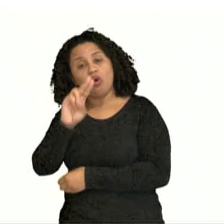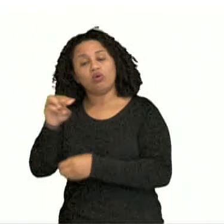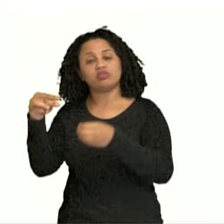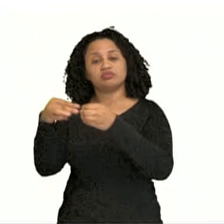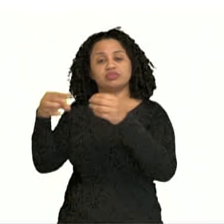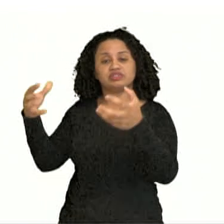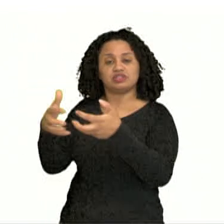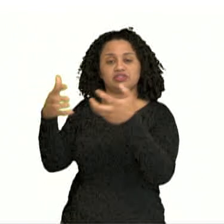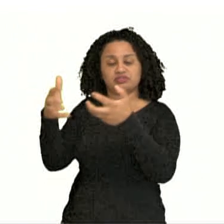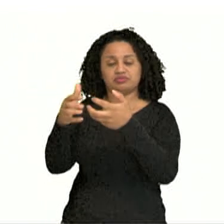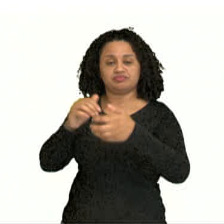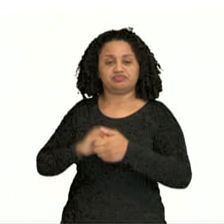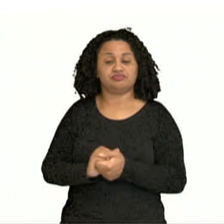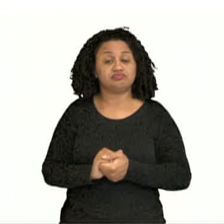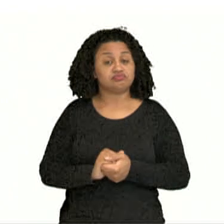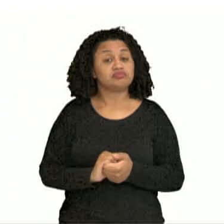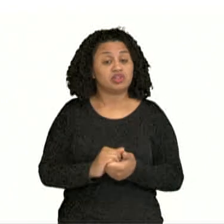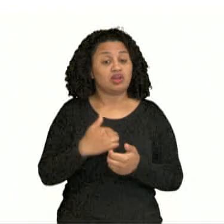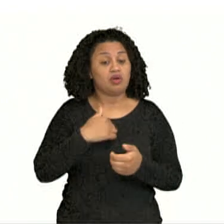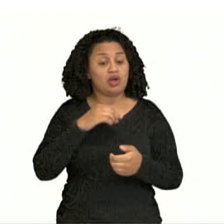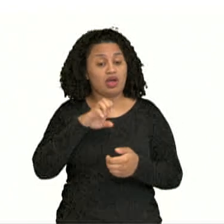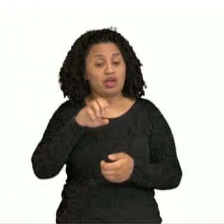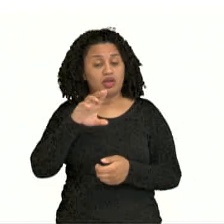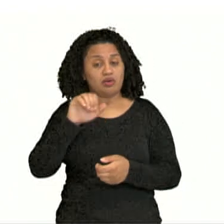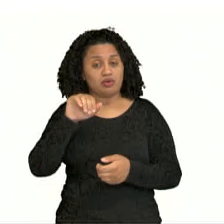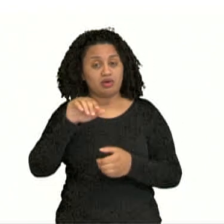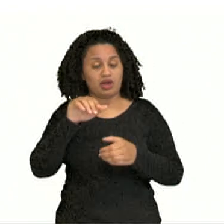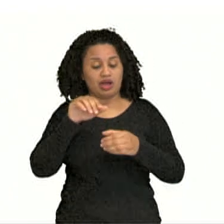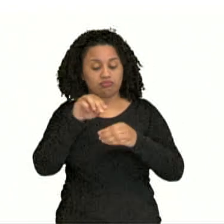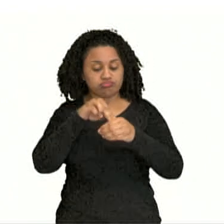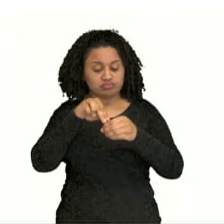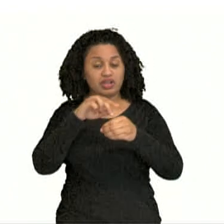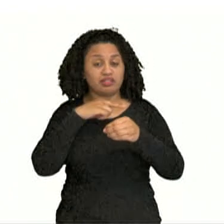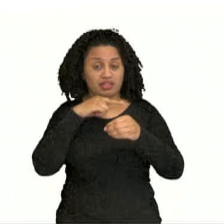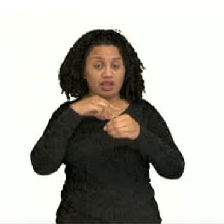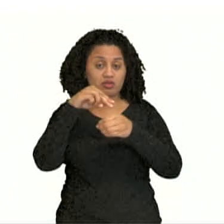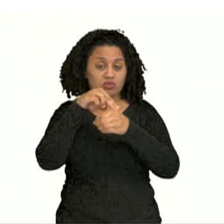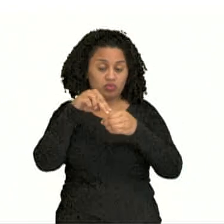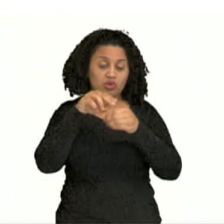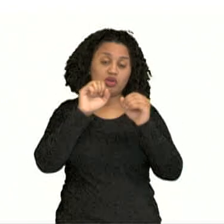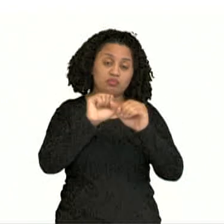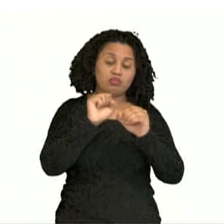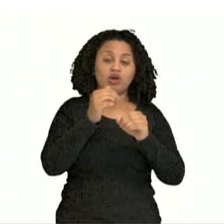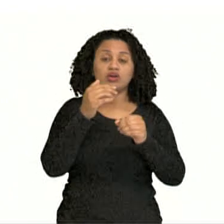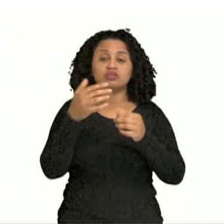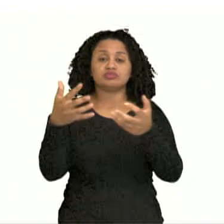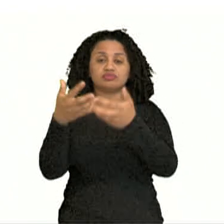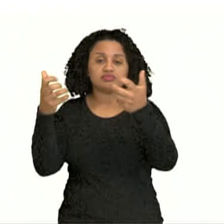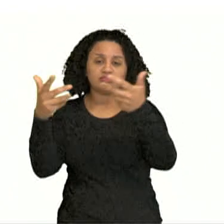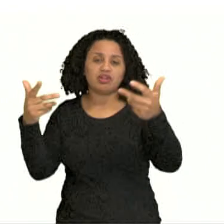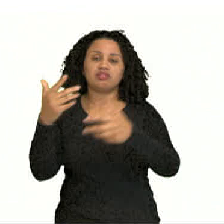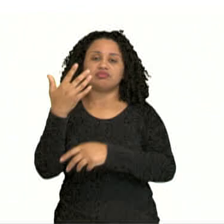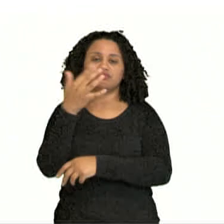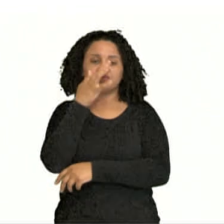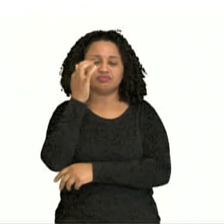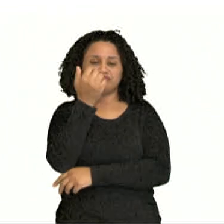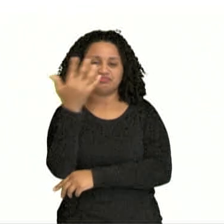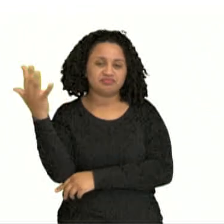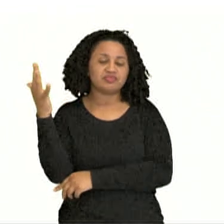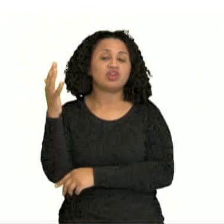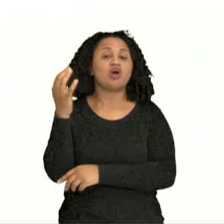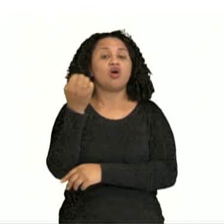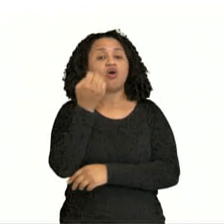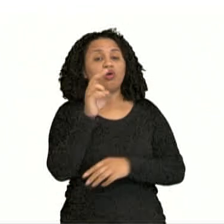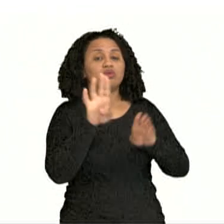célula eucarionte é aquela que tem núcleo verdadeiro, que pode estar presente tanto em plantas quanto em animais. Ele então